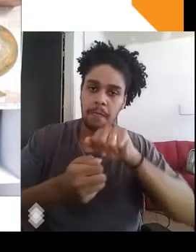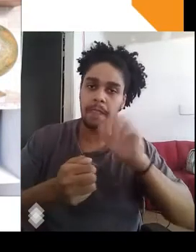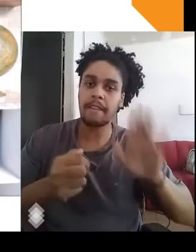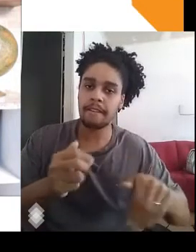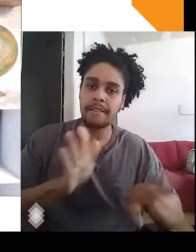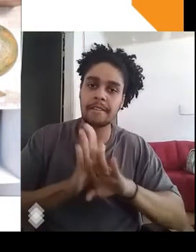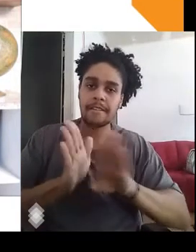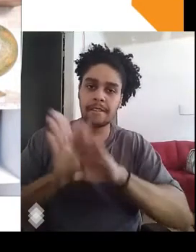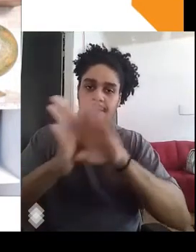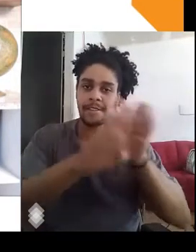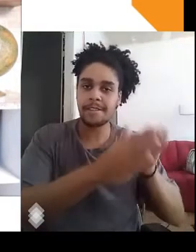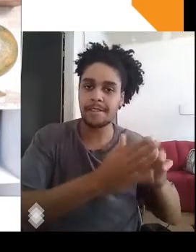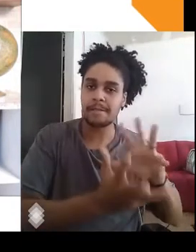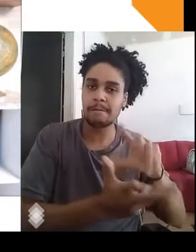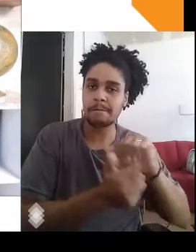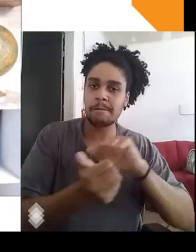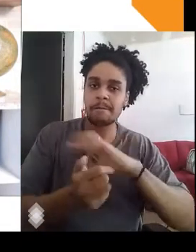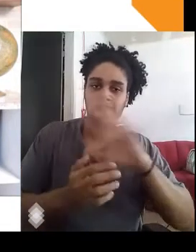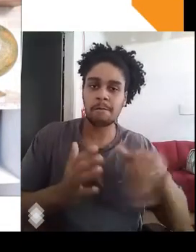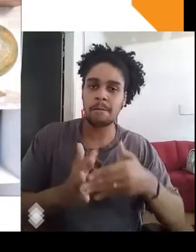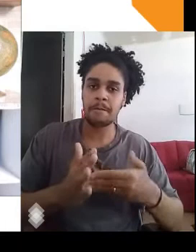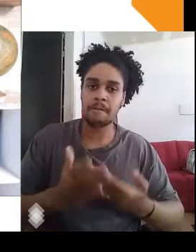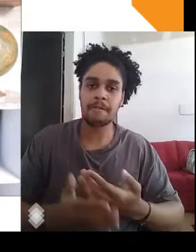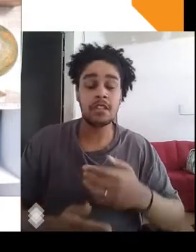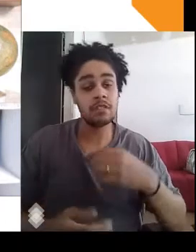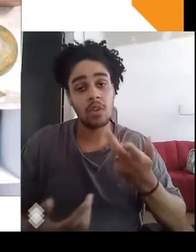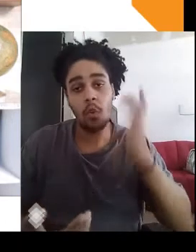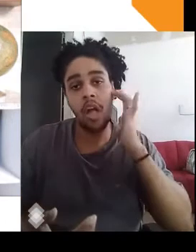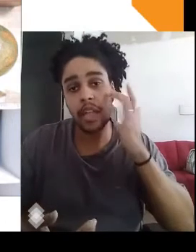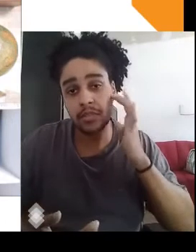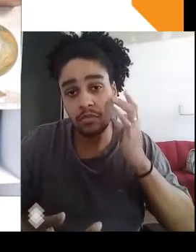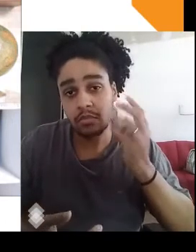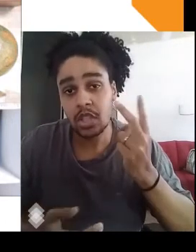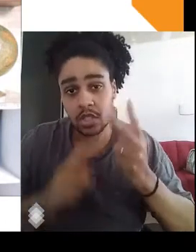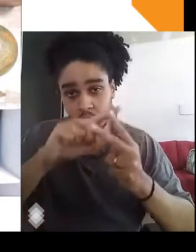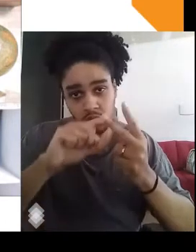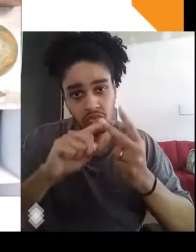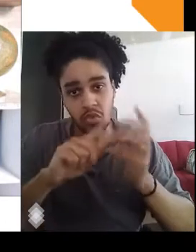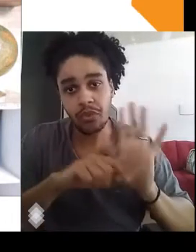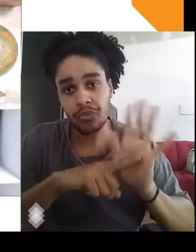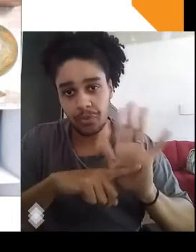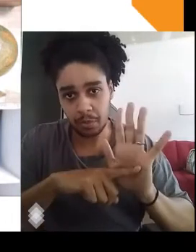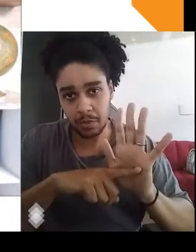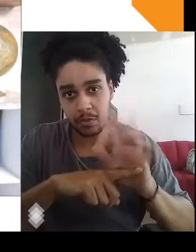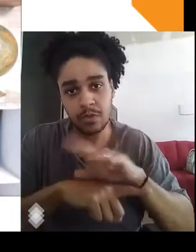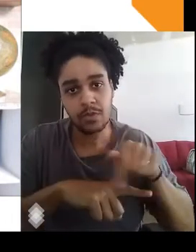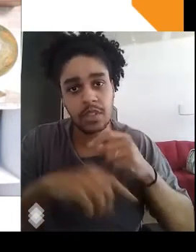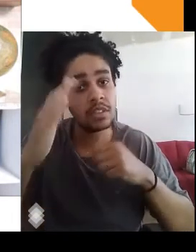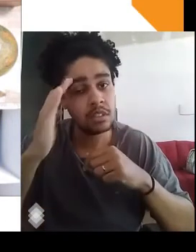está atingindo povos em várias partes do mundo. Né? Espero que com esses 2 filmes vocês